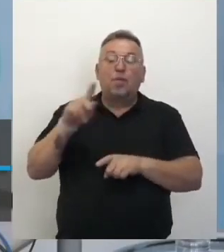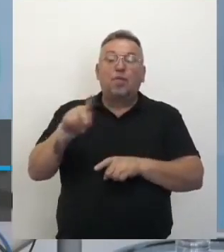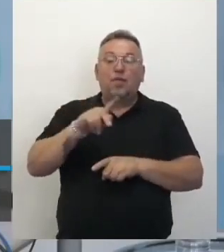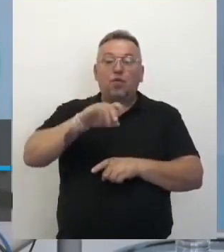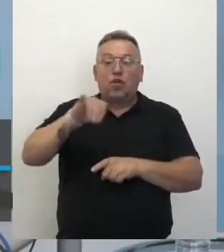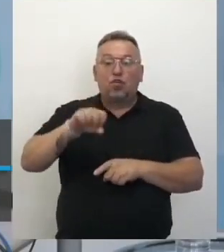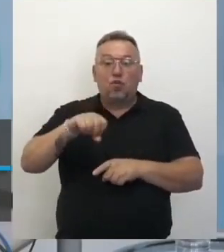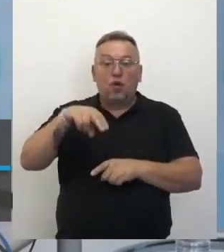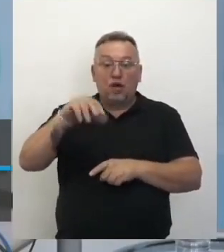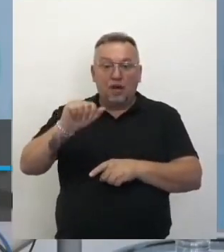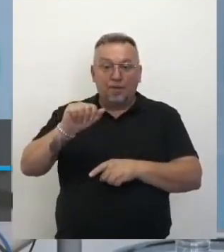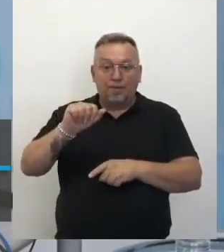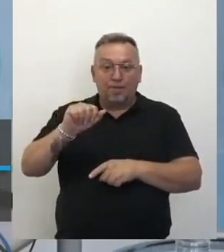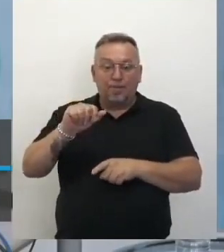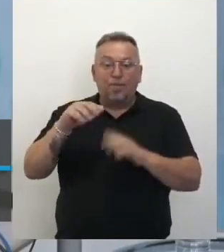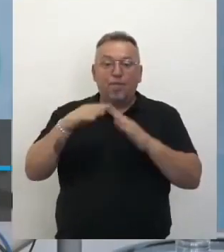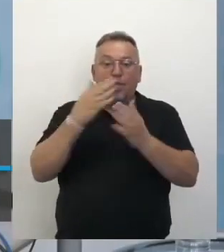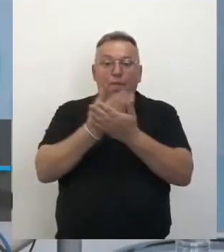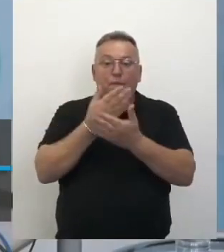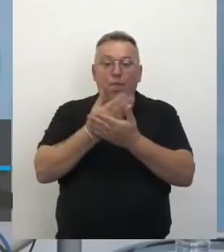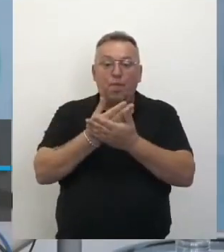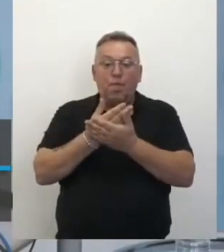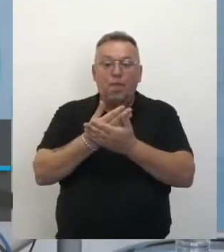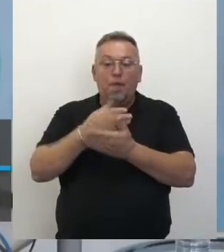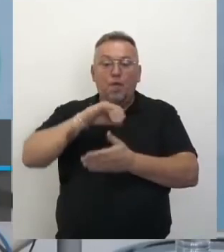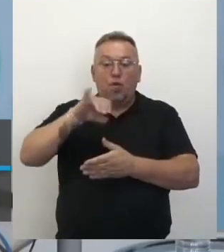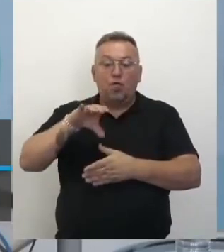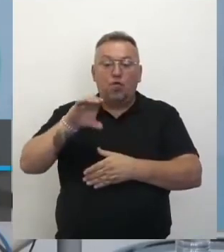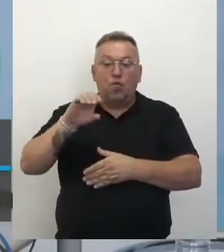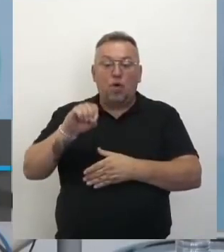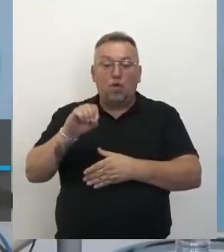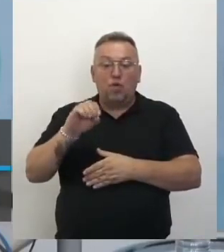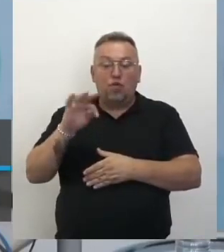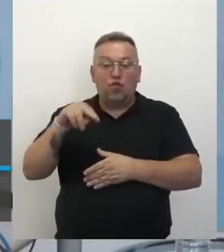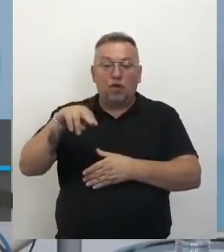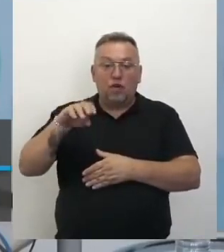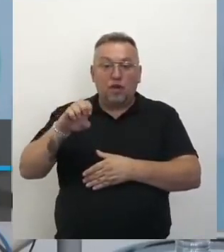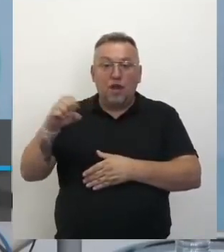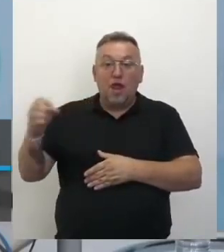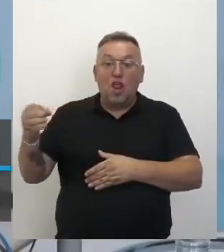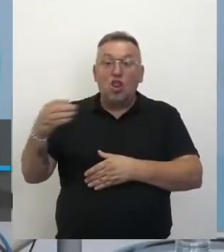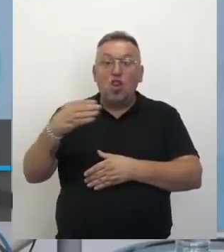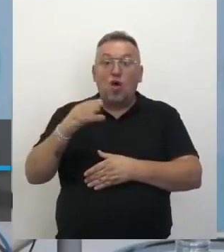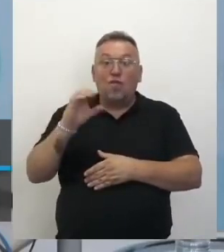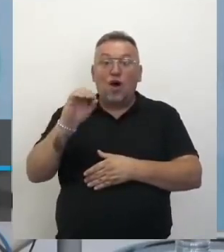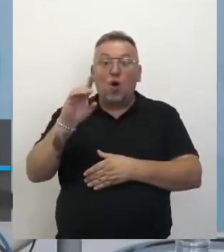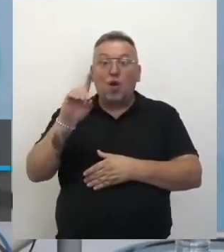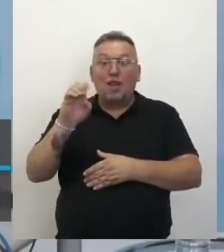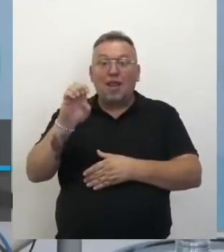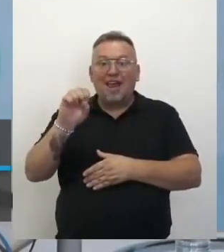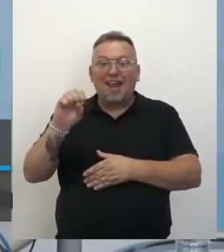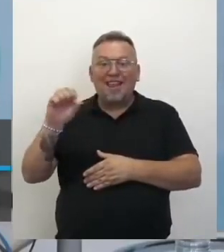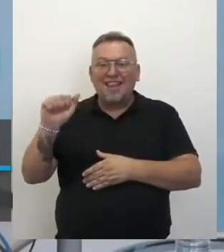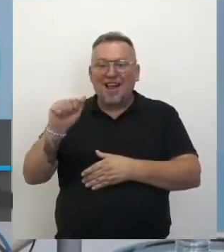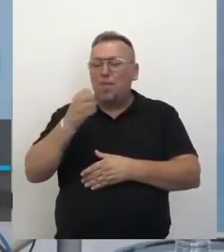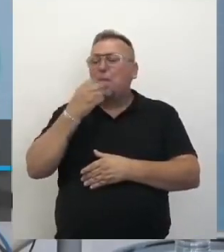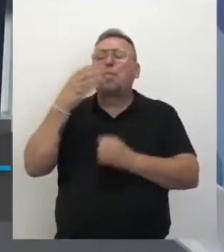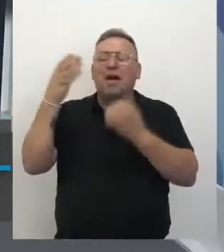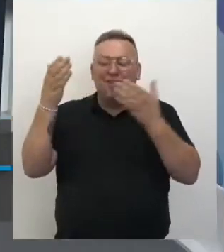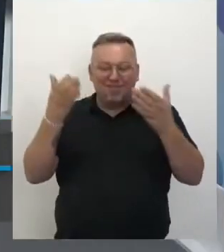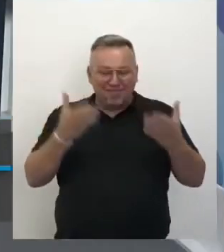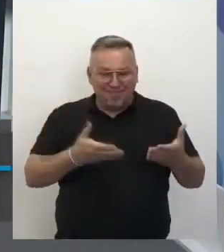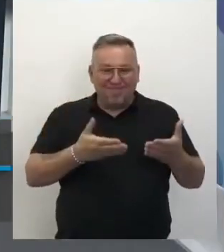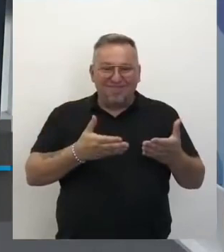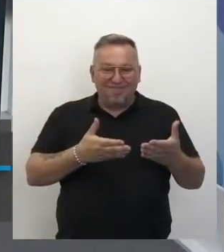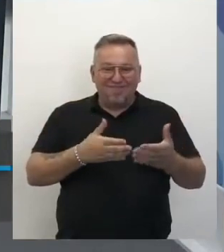Darcy Bondioli, da Escola Estadual João Tini, de Nova Odessa. Sejam todos bem-vindos à aula. É